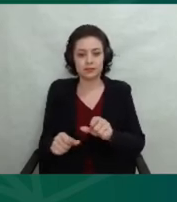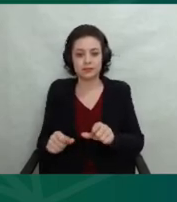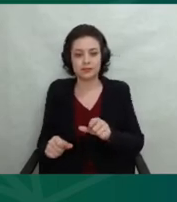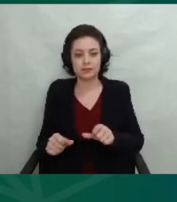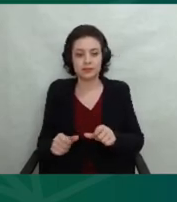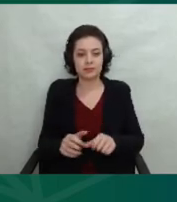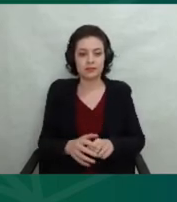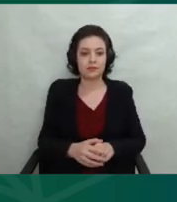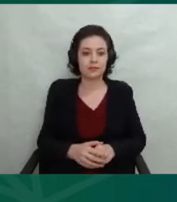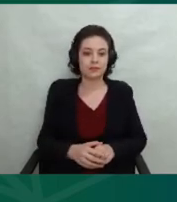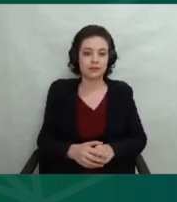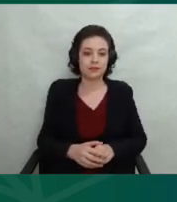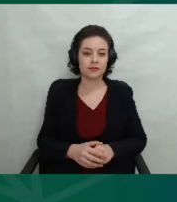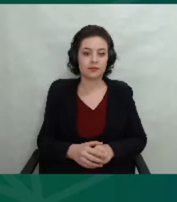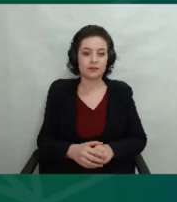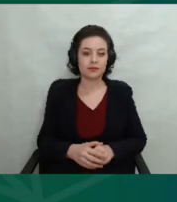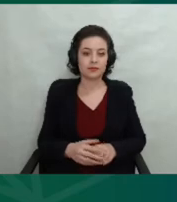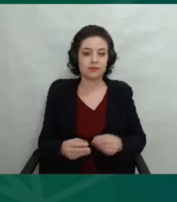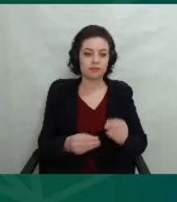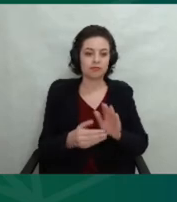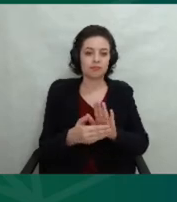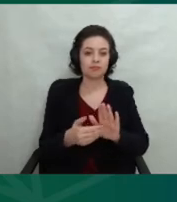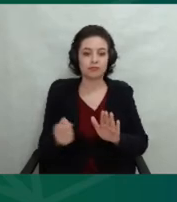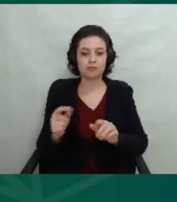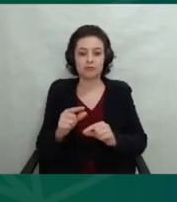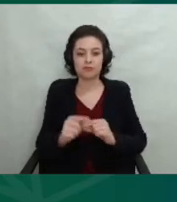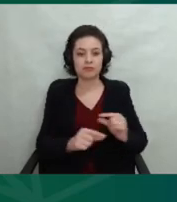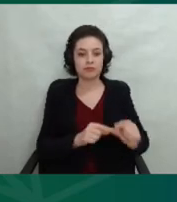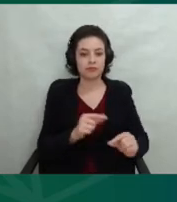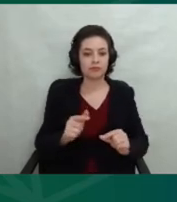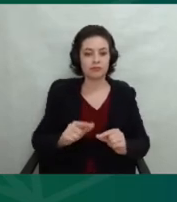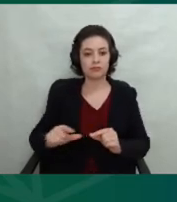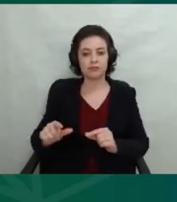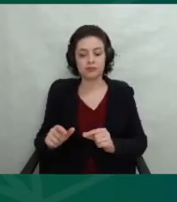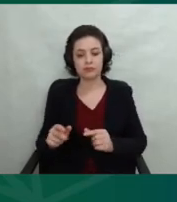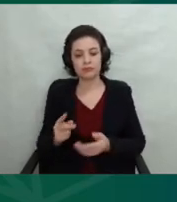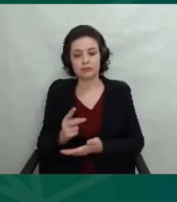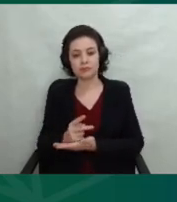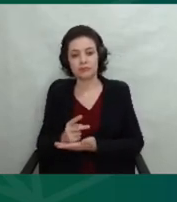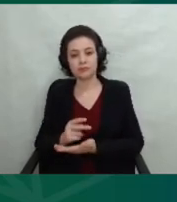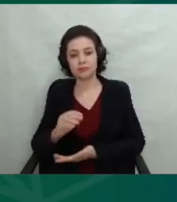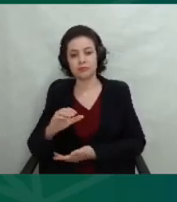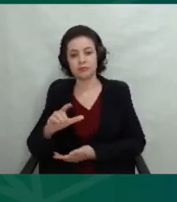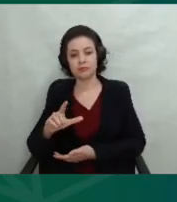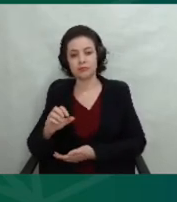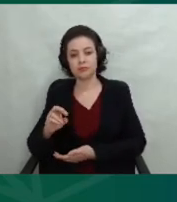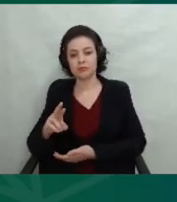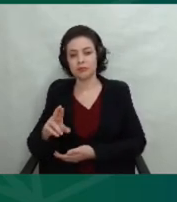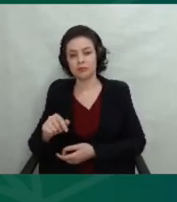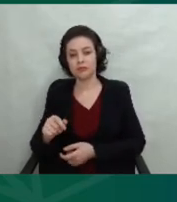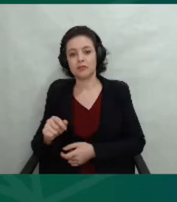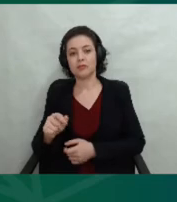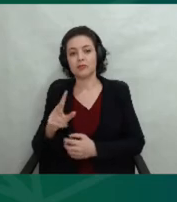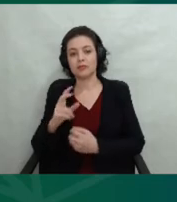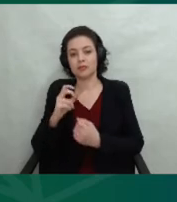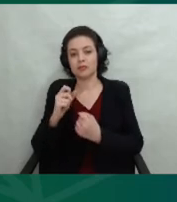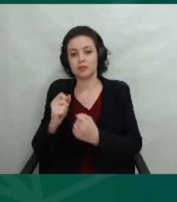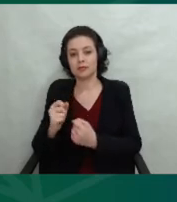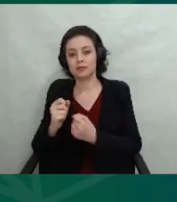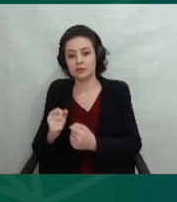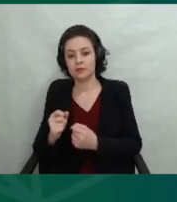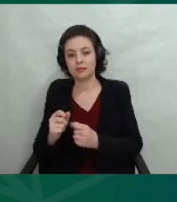tirar bactérias e outros organismos, essa mesma cloração pode potencializar o efeito